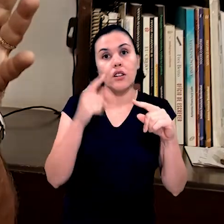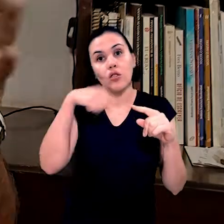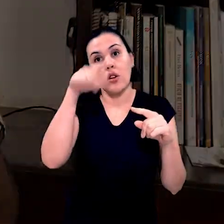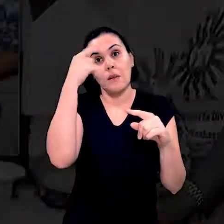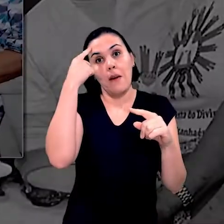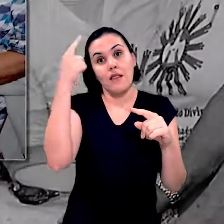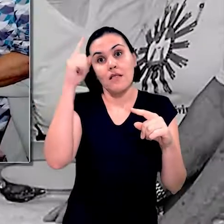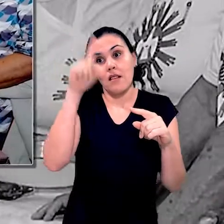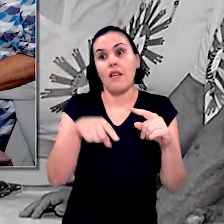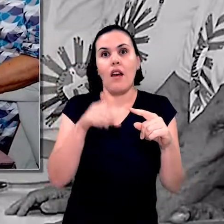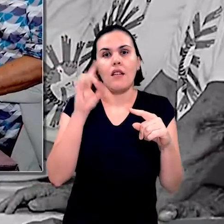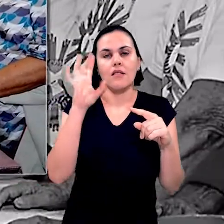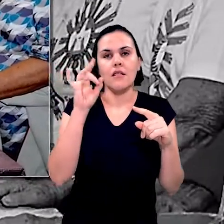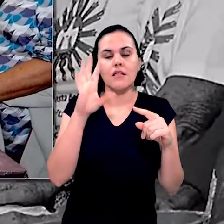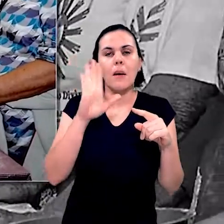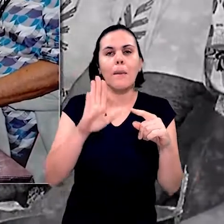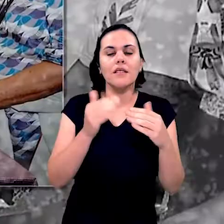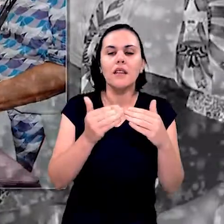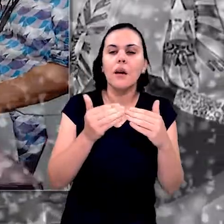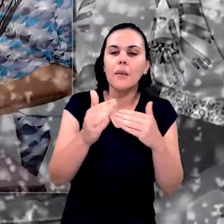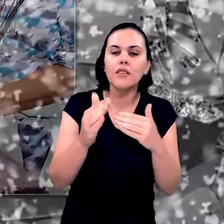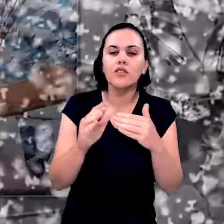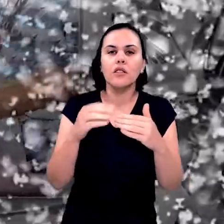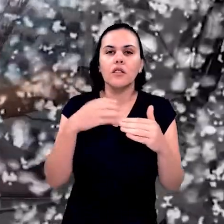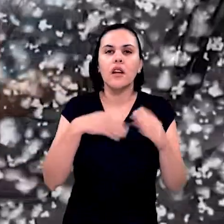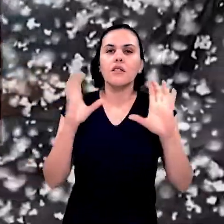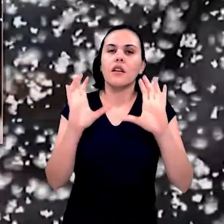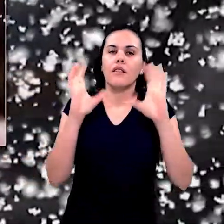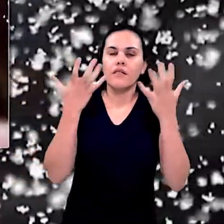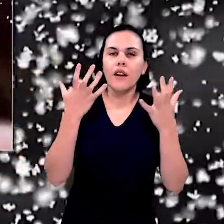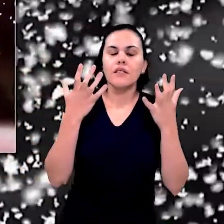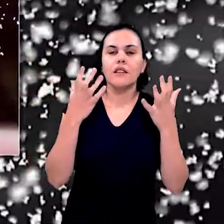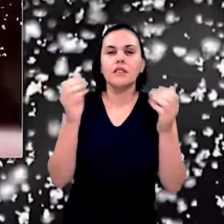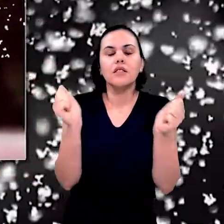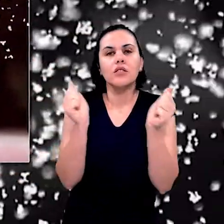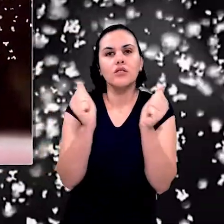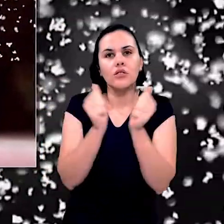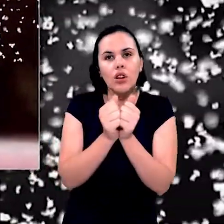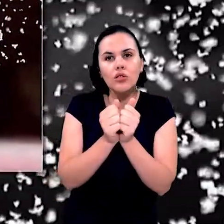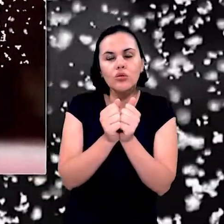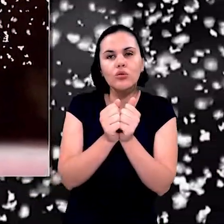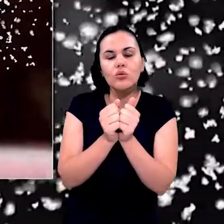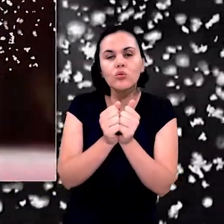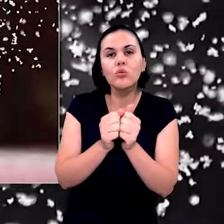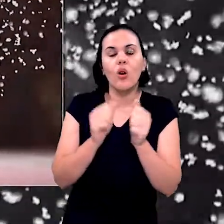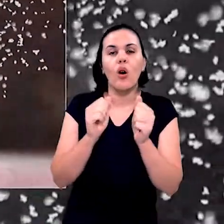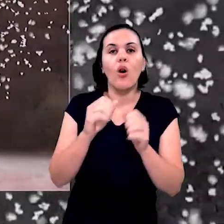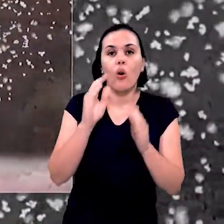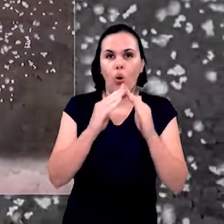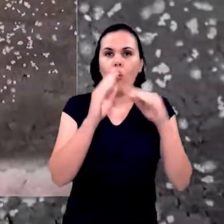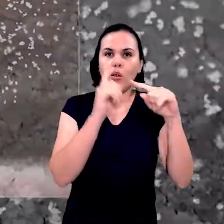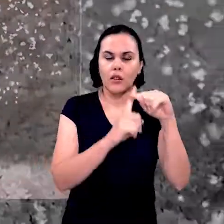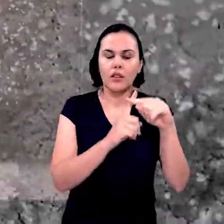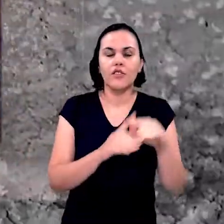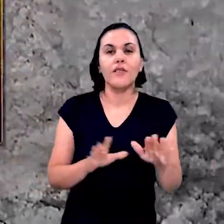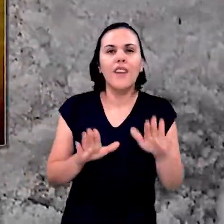é o essencial. Mas também a partilha, esse momento festivo faz parte da marca do cristianismo. Né? Que tem noites